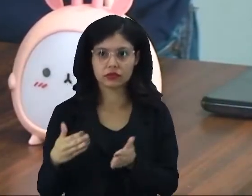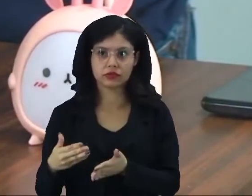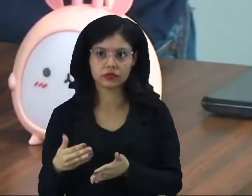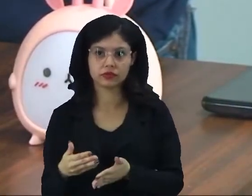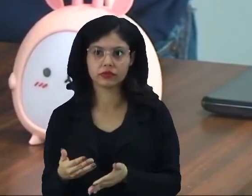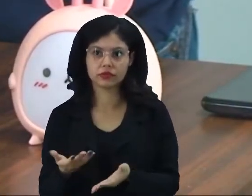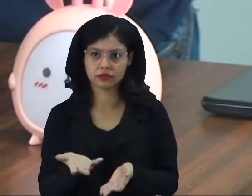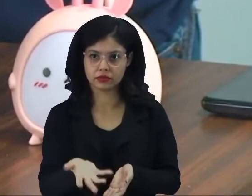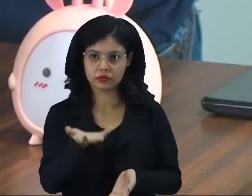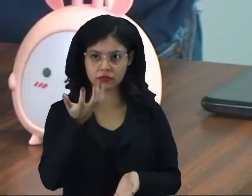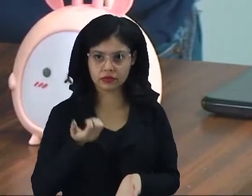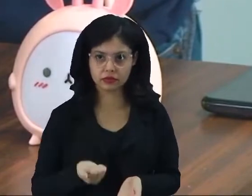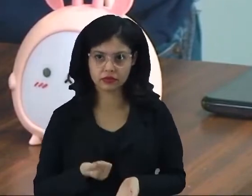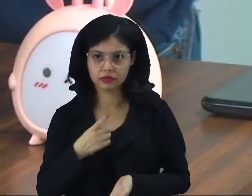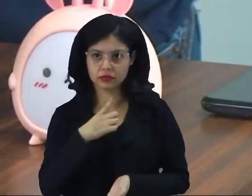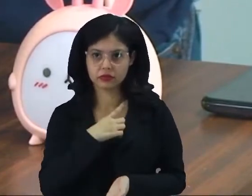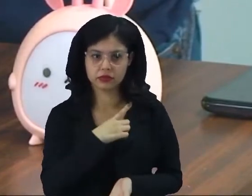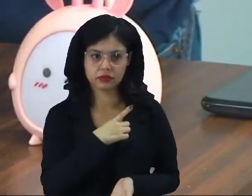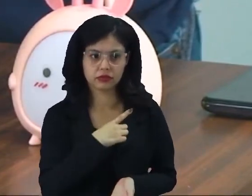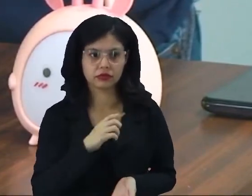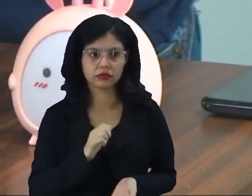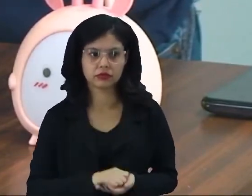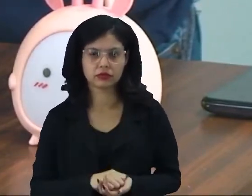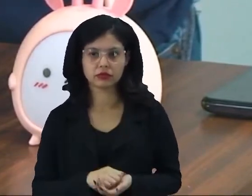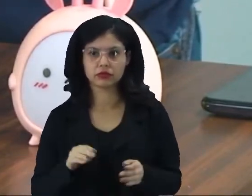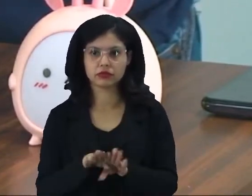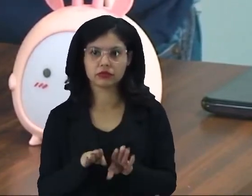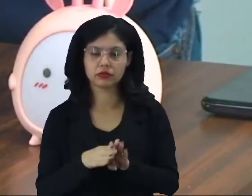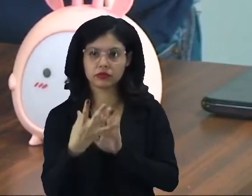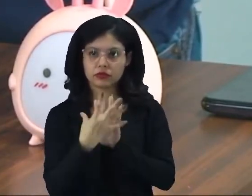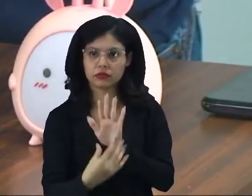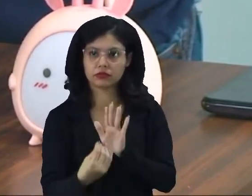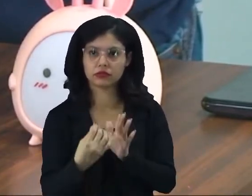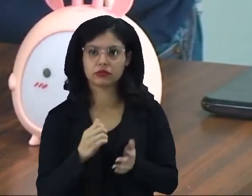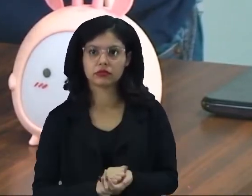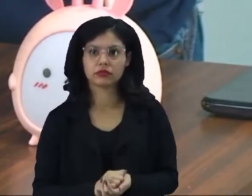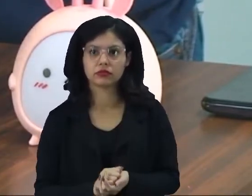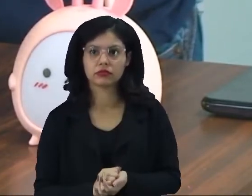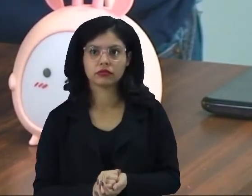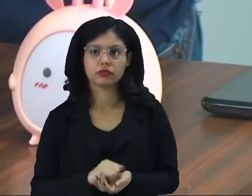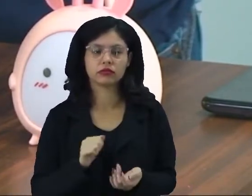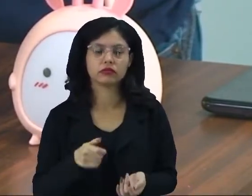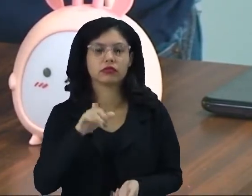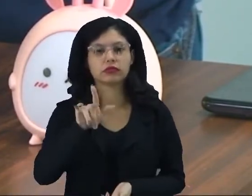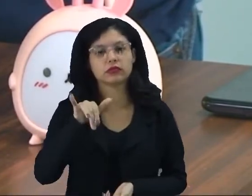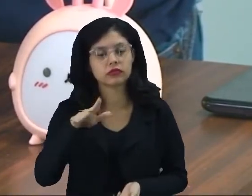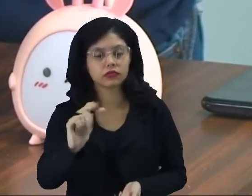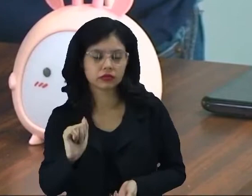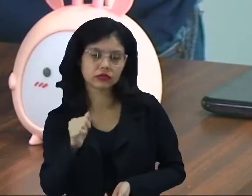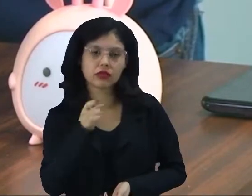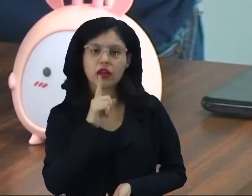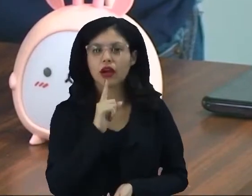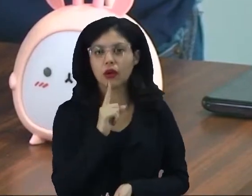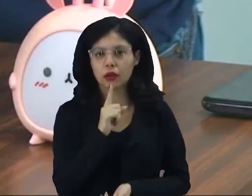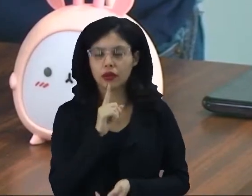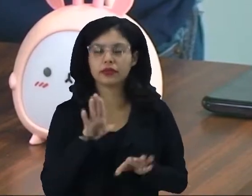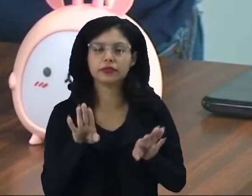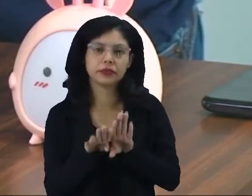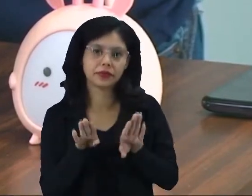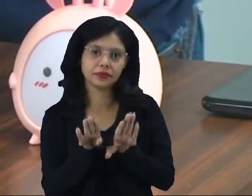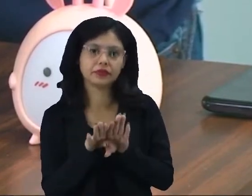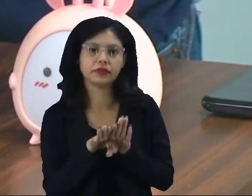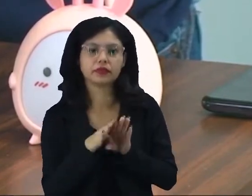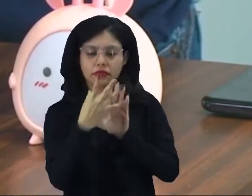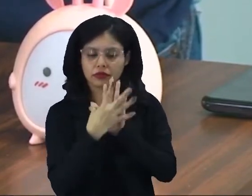espelho recebe uma luz, ele reflete a luz que ele recebe de uma lâmpada, de uma vela, ele vai